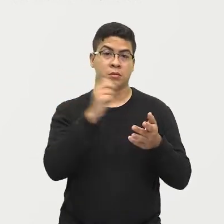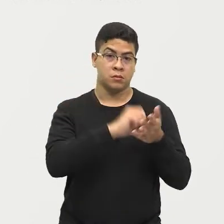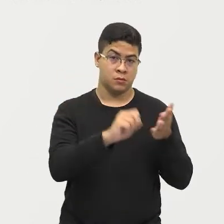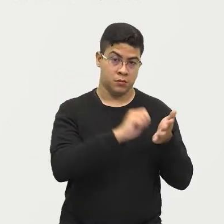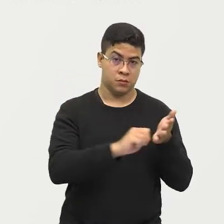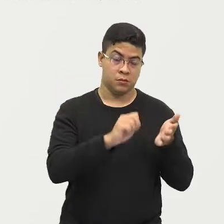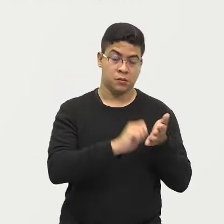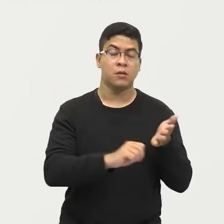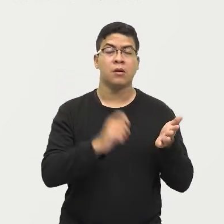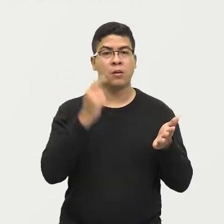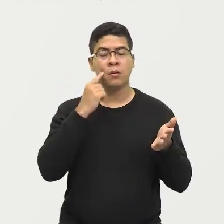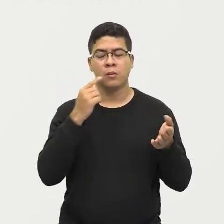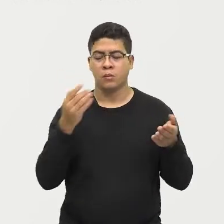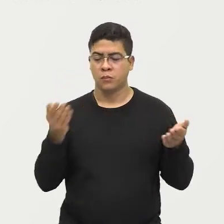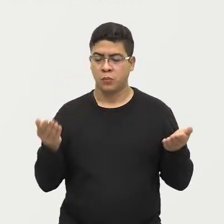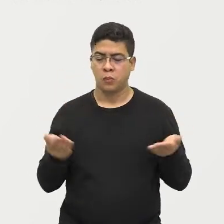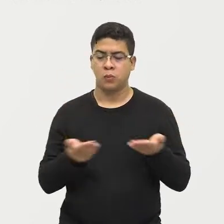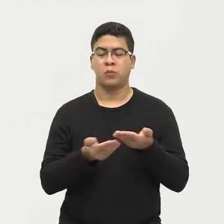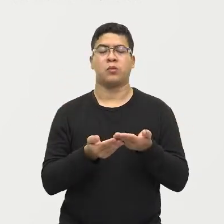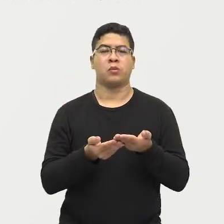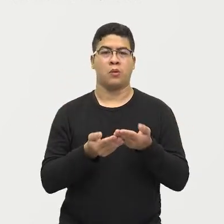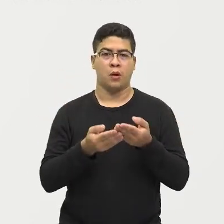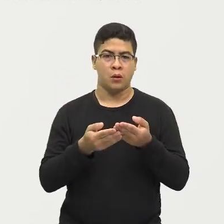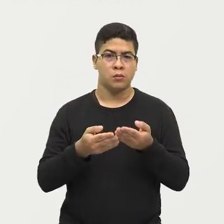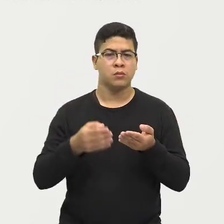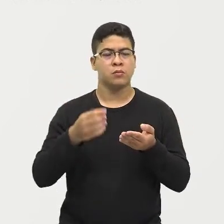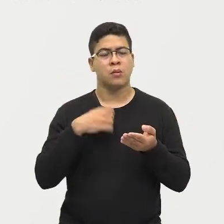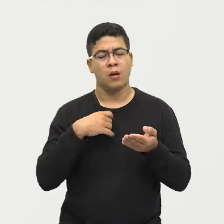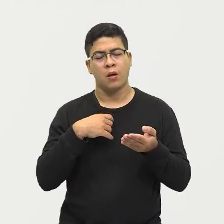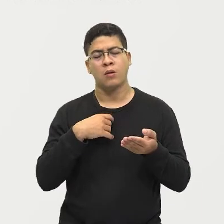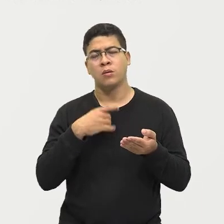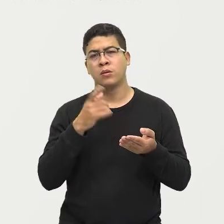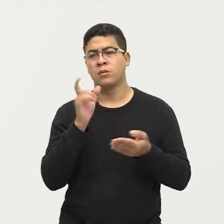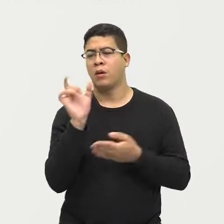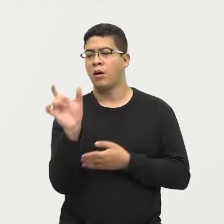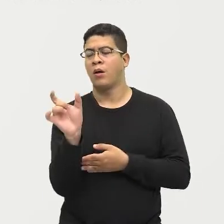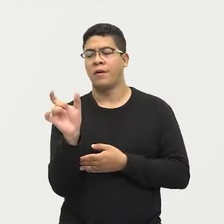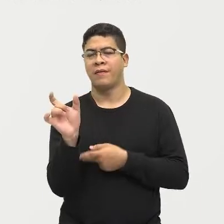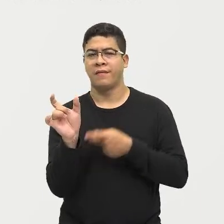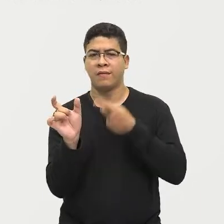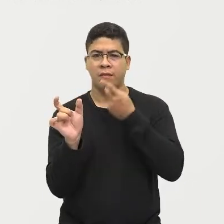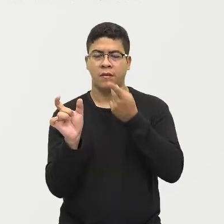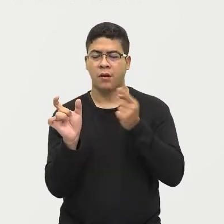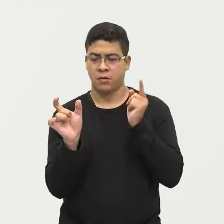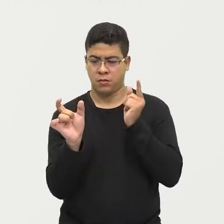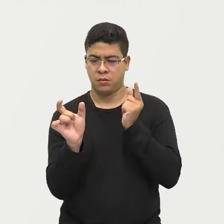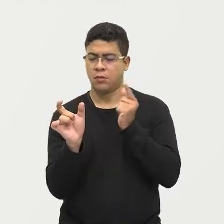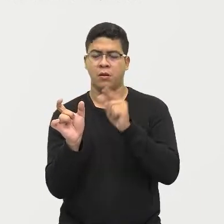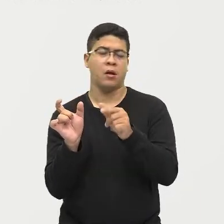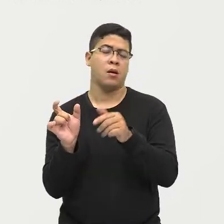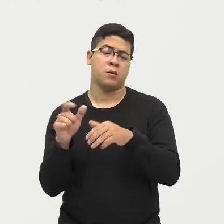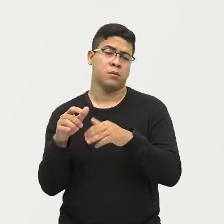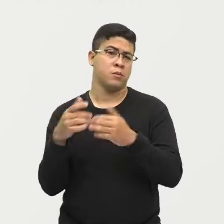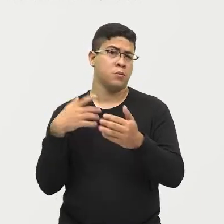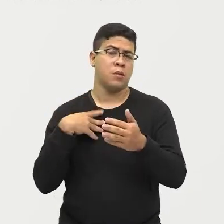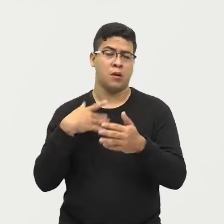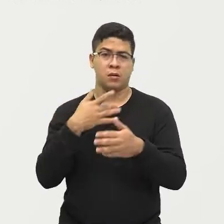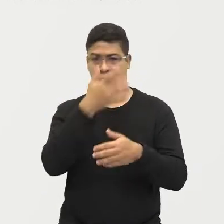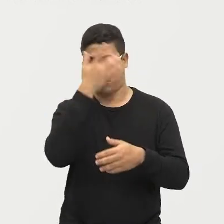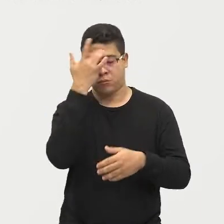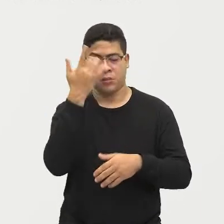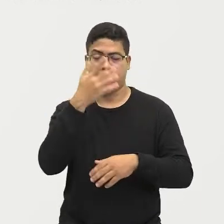ele vai pegar muita linguagem falada, né, na rua, nas